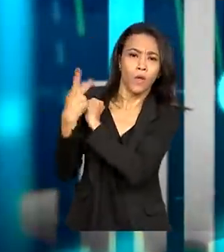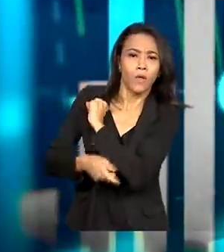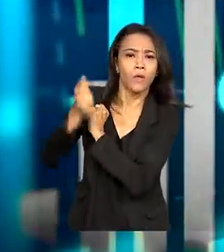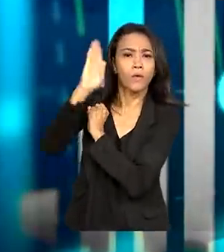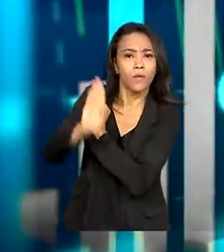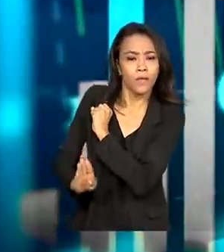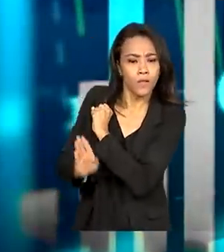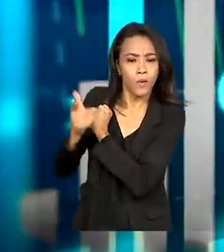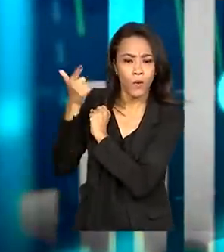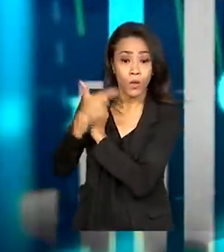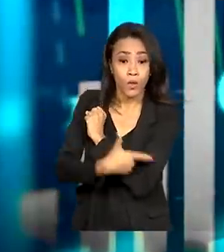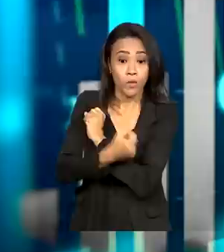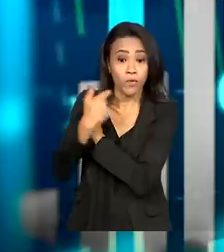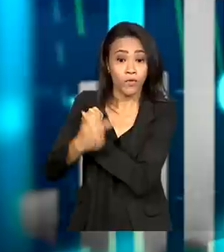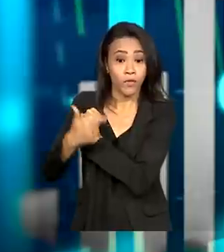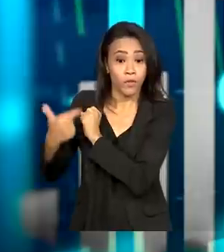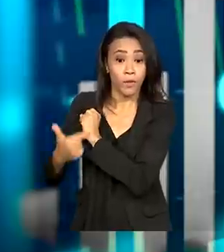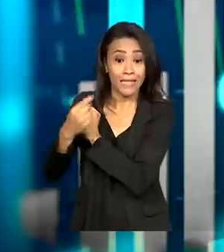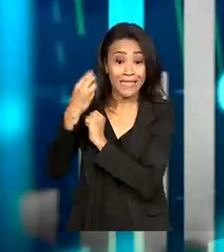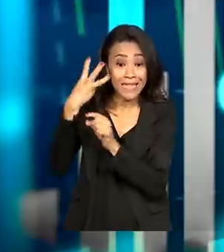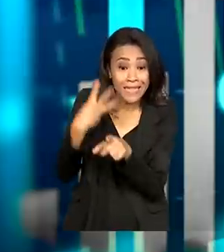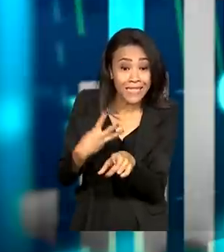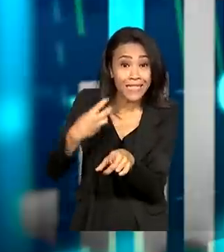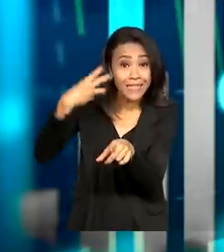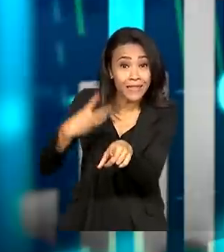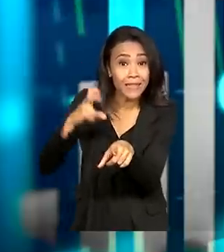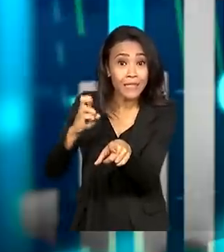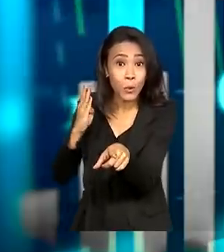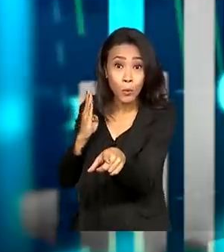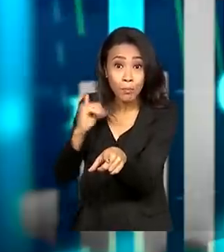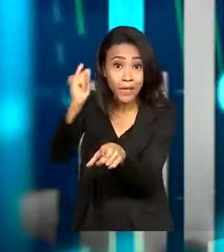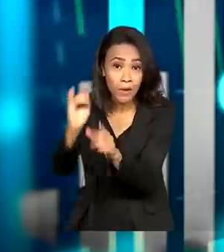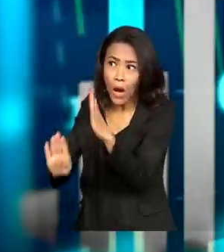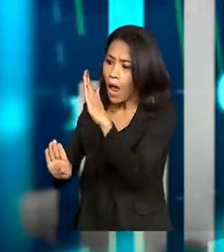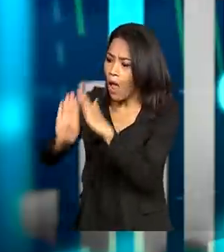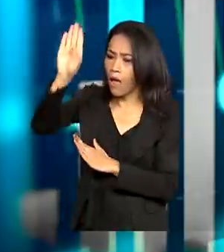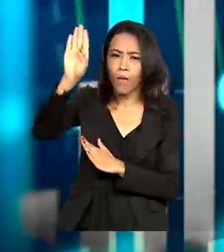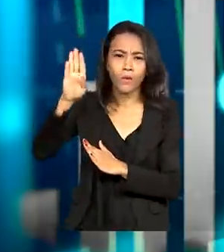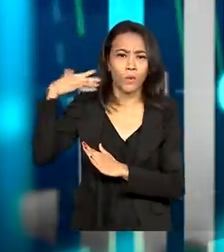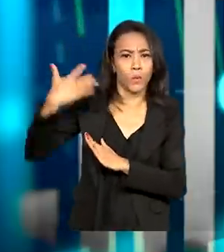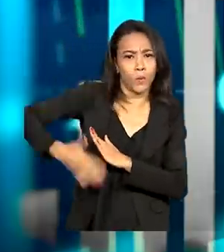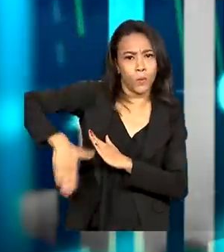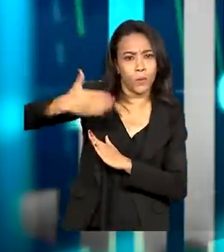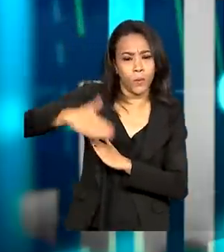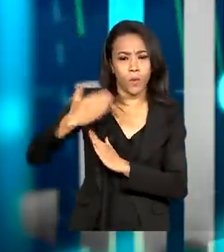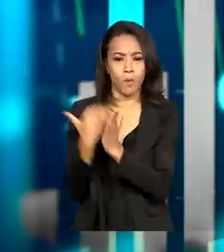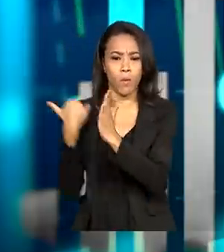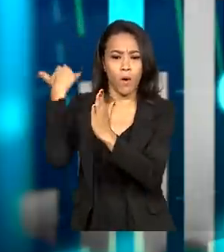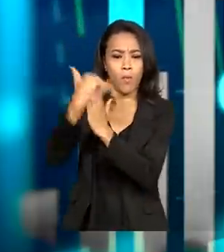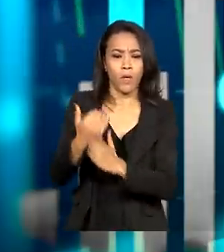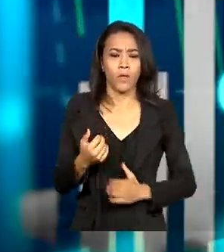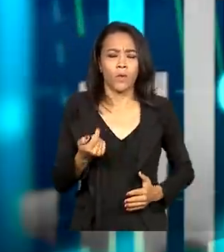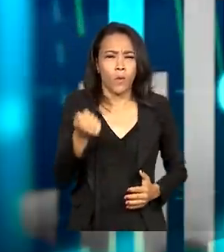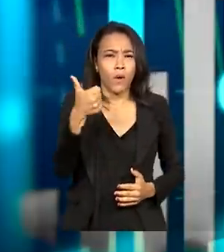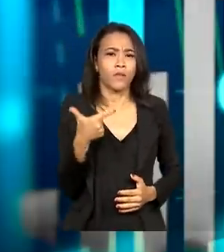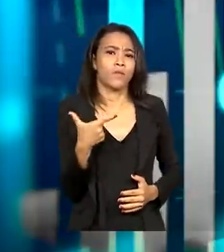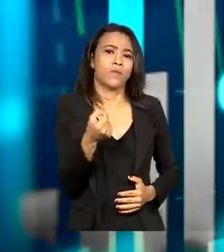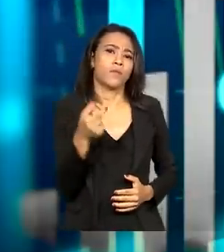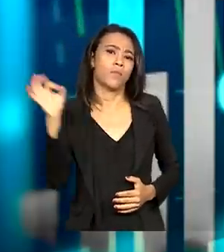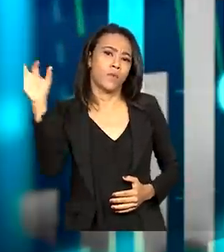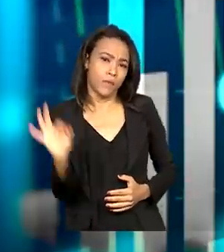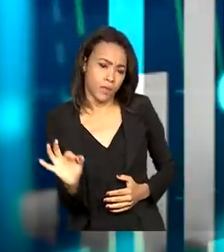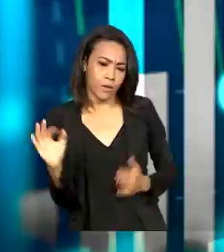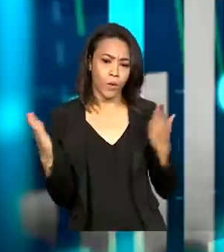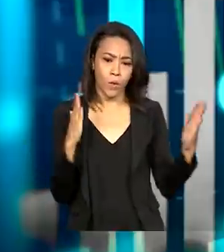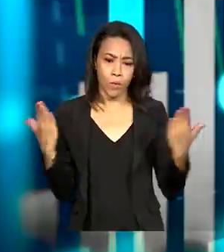atingiram em 2022 a 335 bilhões um recordes né com aumento de quase 20%, 19,3%, em relação